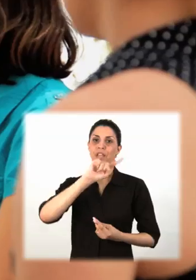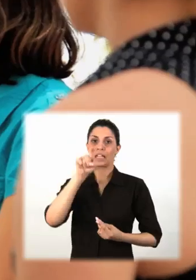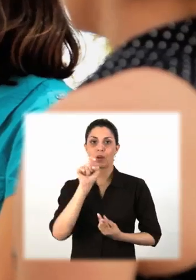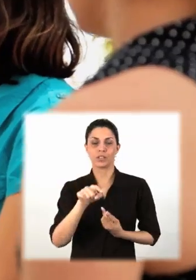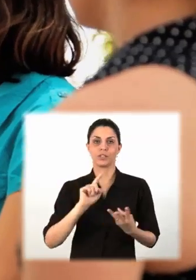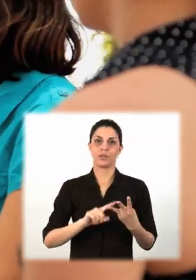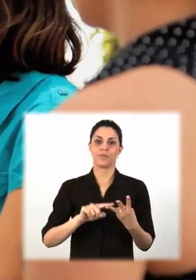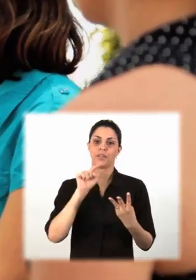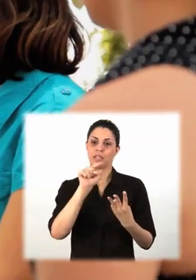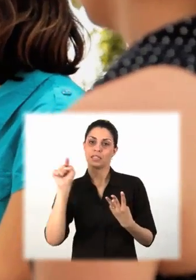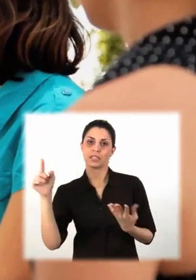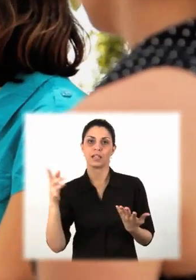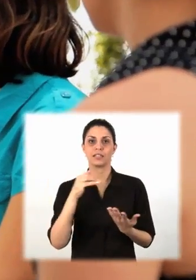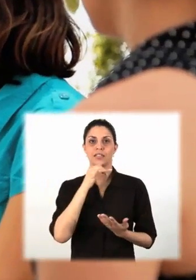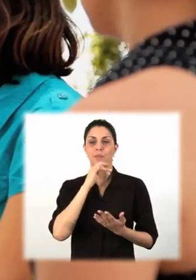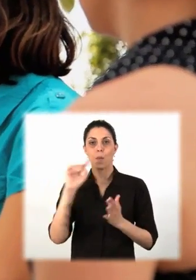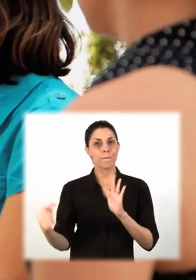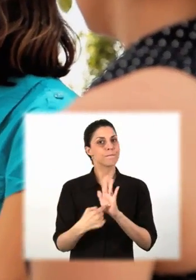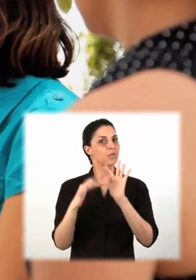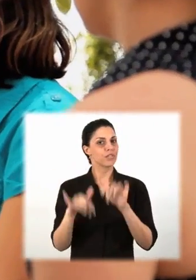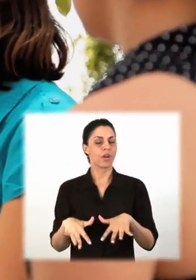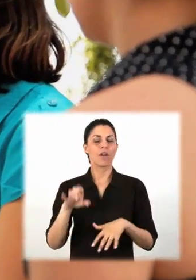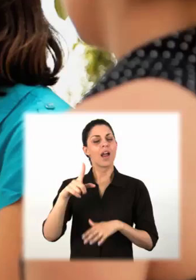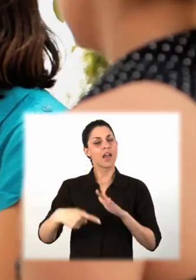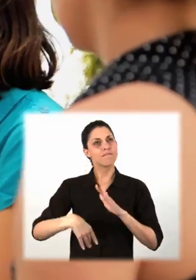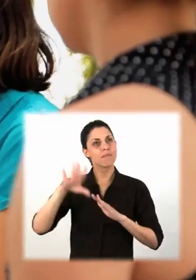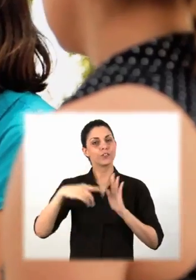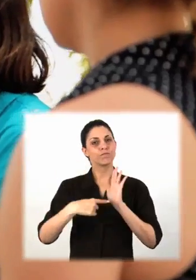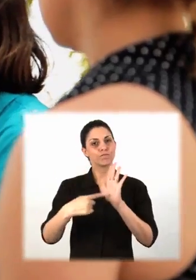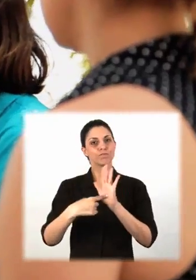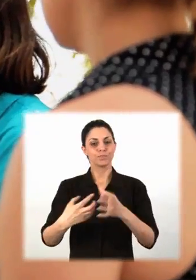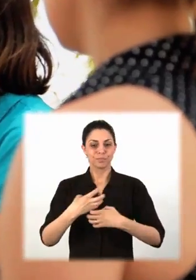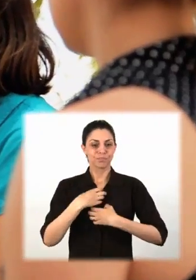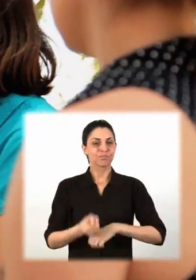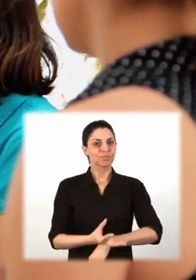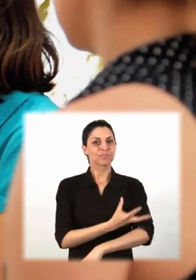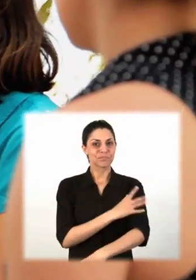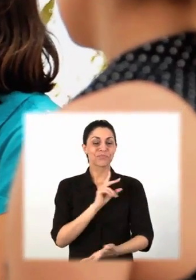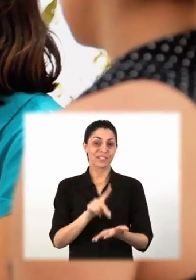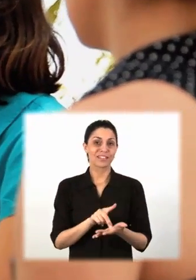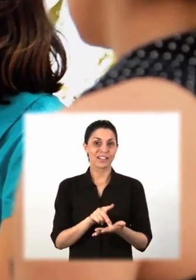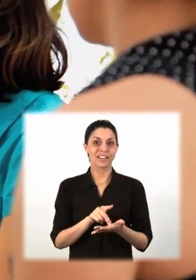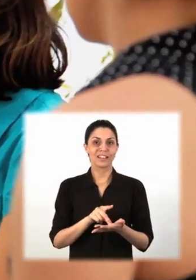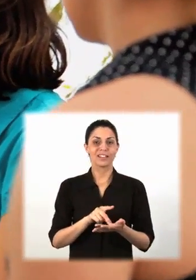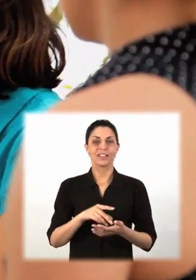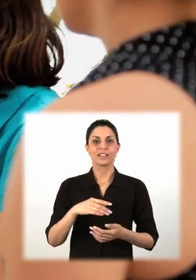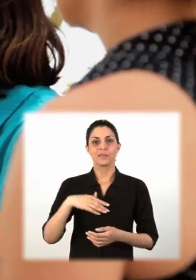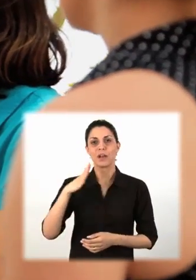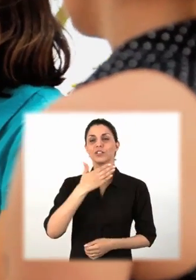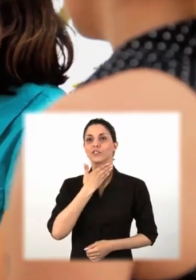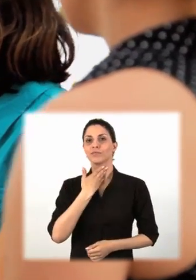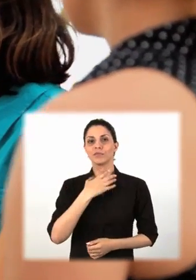a interrogação, a reticência, o ponto final, sempre vão expressar ou vão tentar marcar na escrita essa